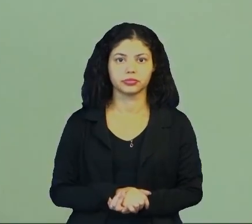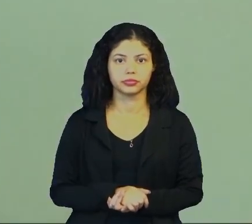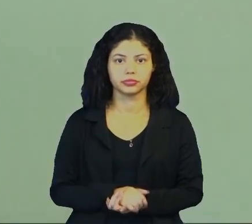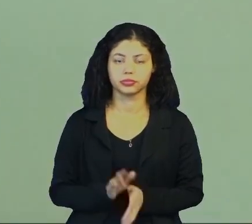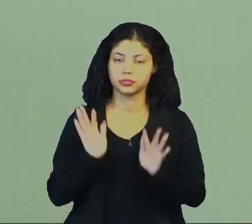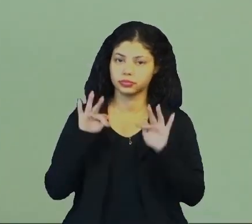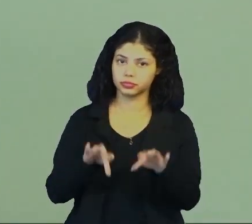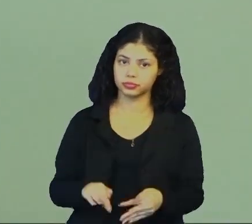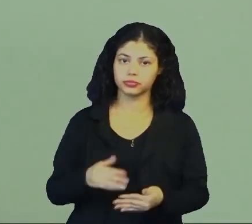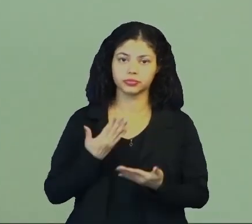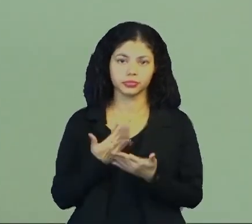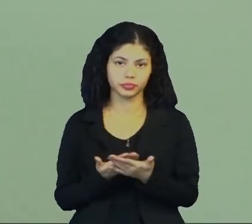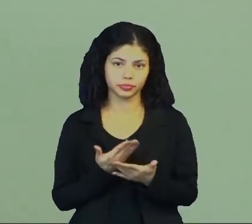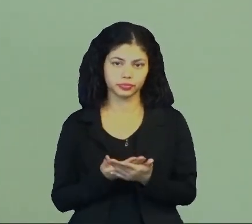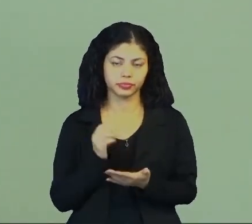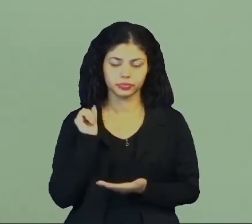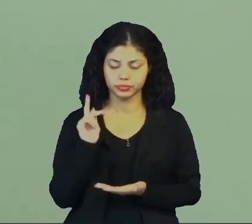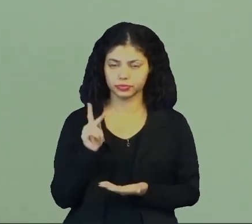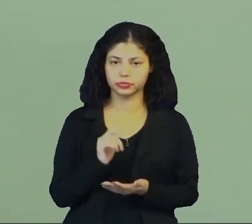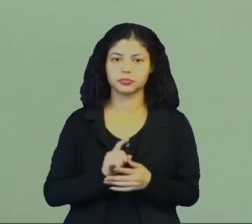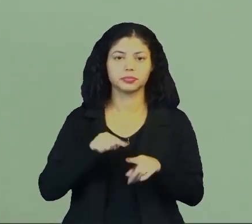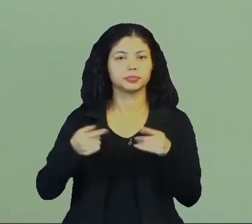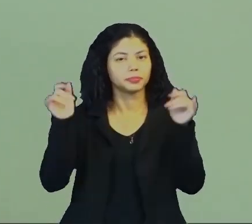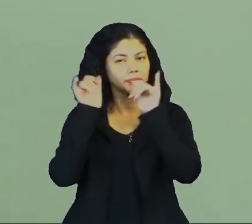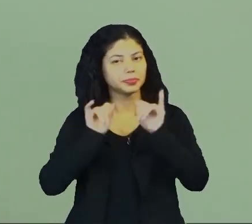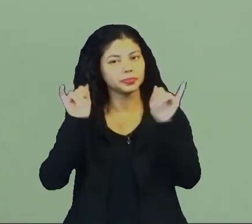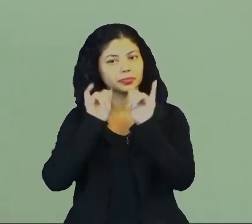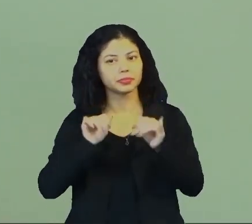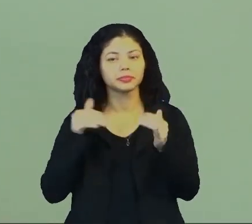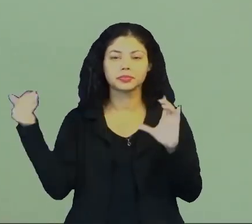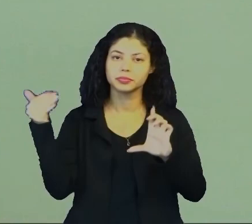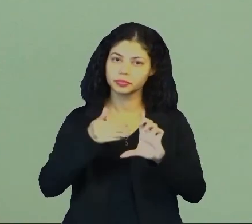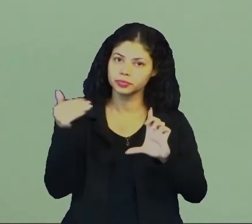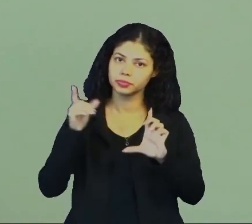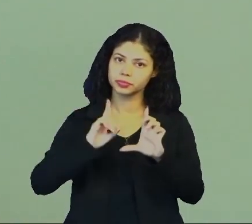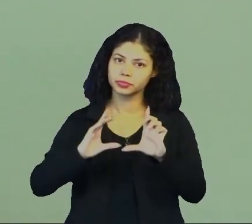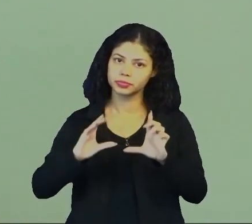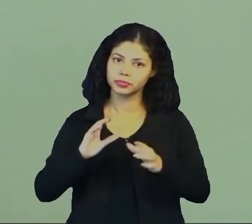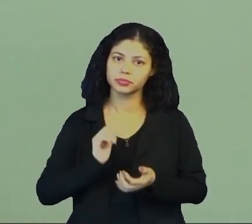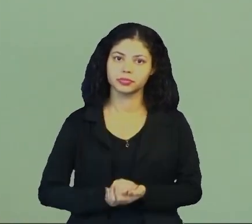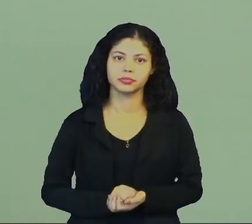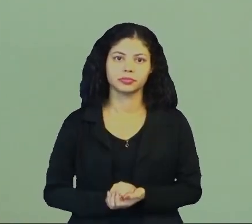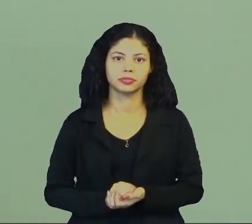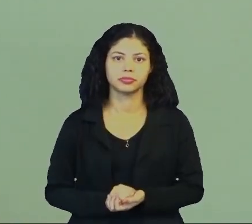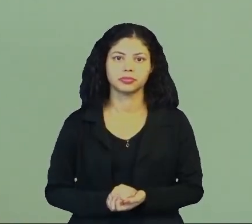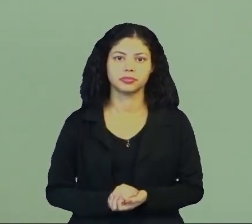foi finalizada, ok? Para mais informações, acessem a plataforma